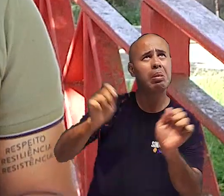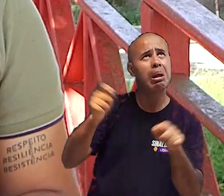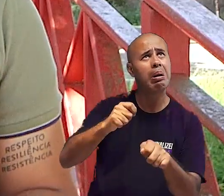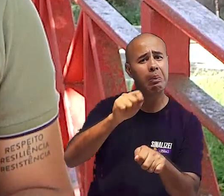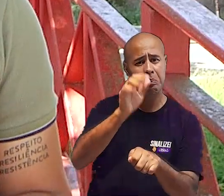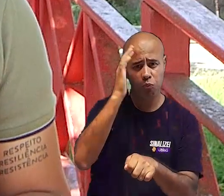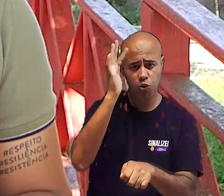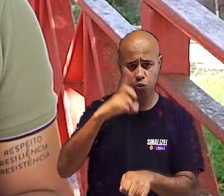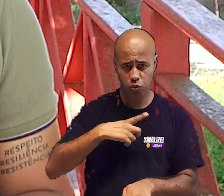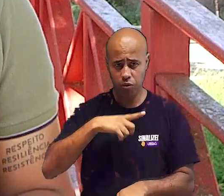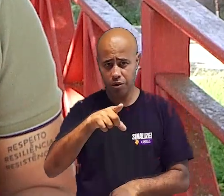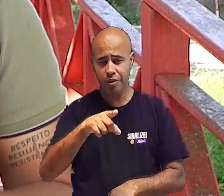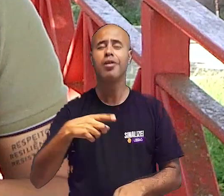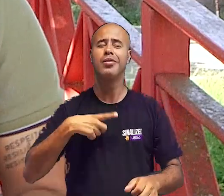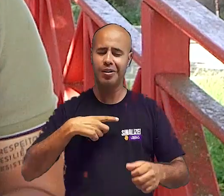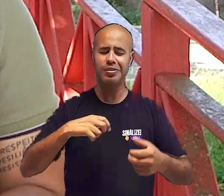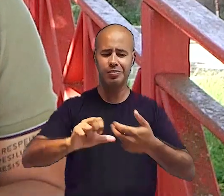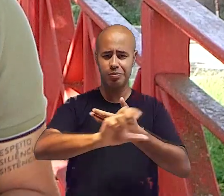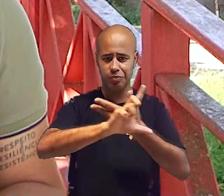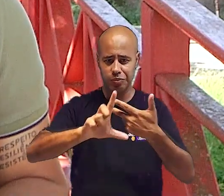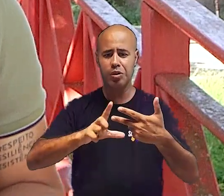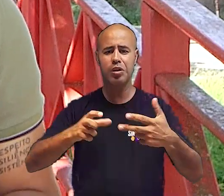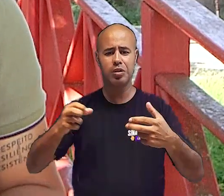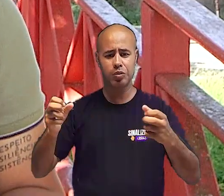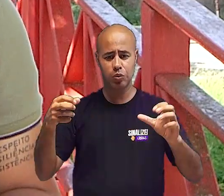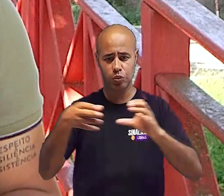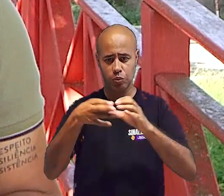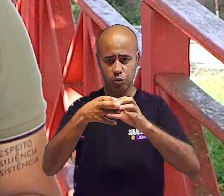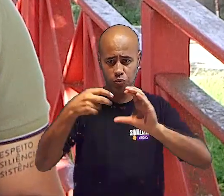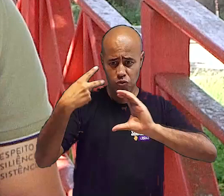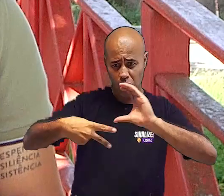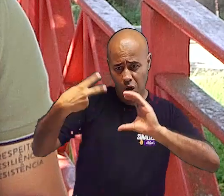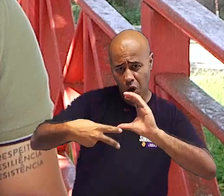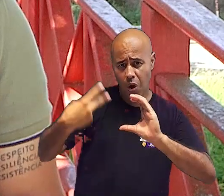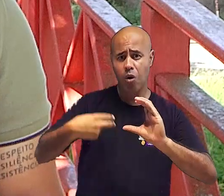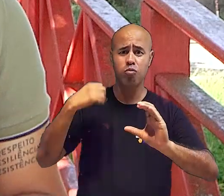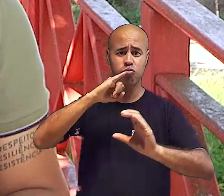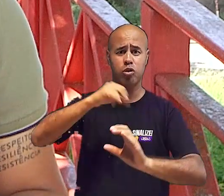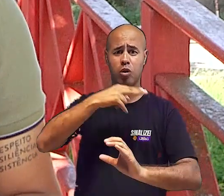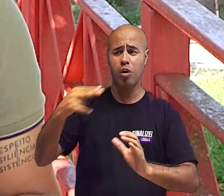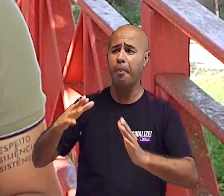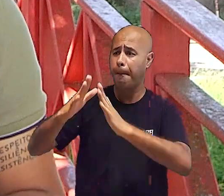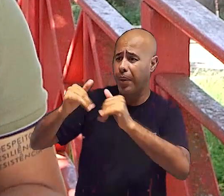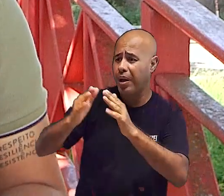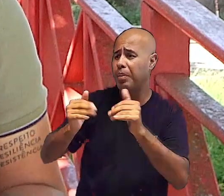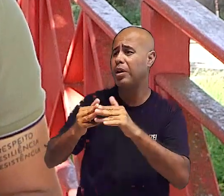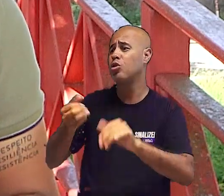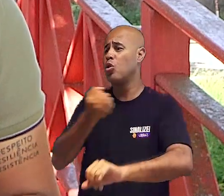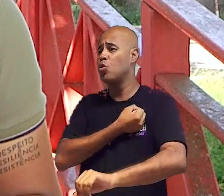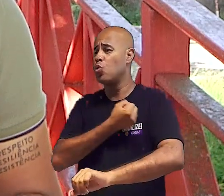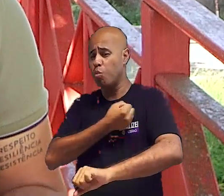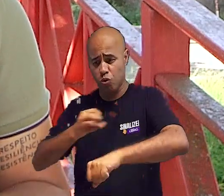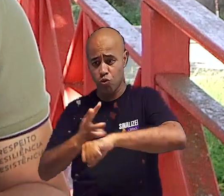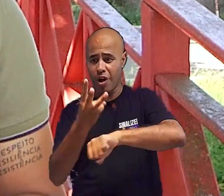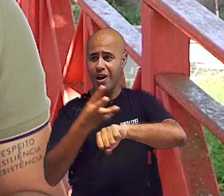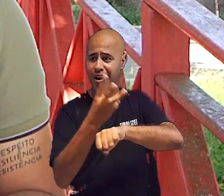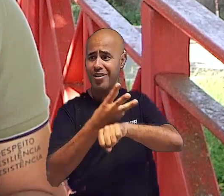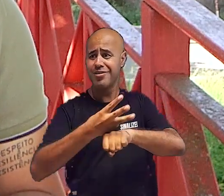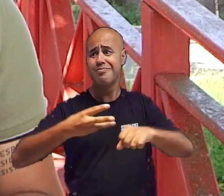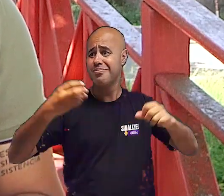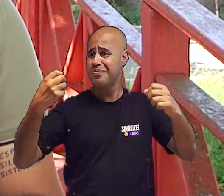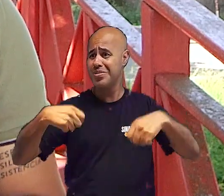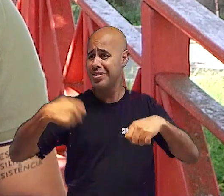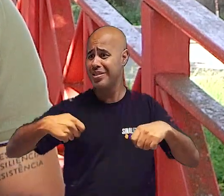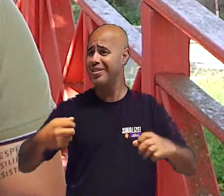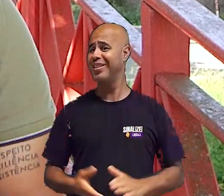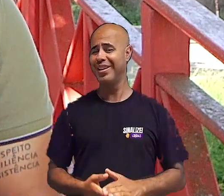uma indicação Legislativa foi protocolada na câmara de vereadores e Jaraguá do Sul pedindo a disponibilização de um número